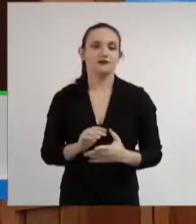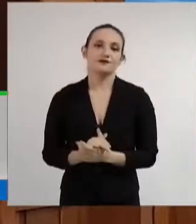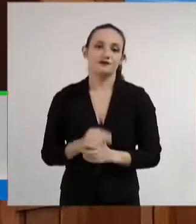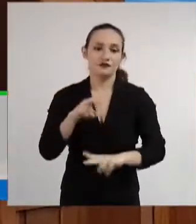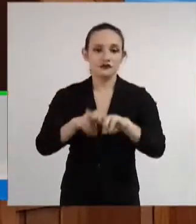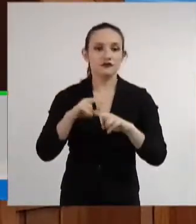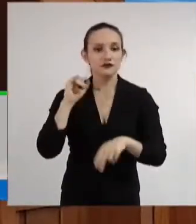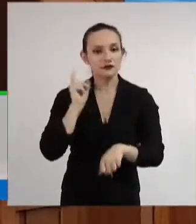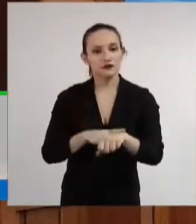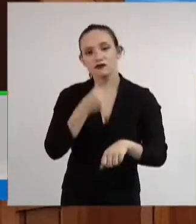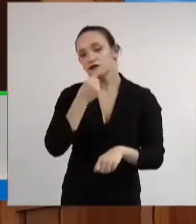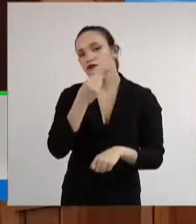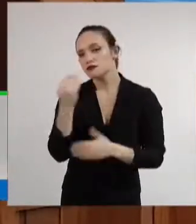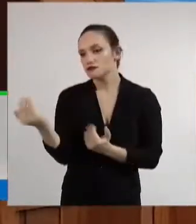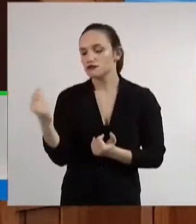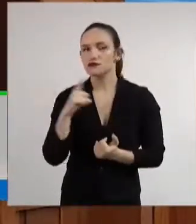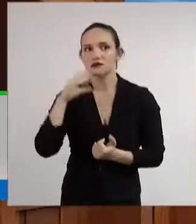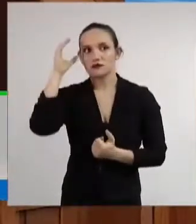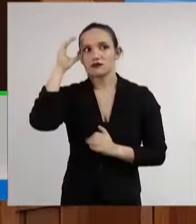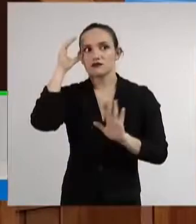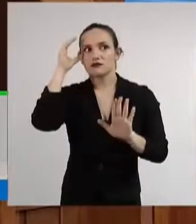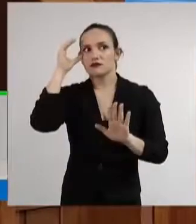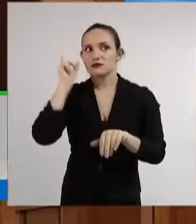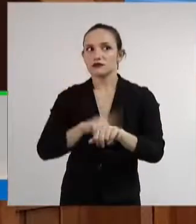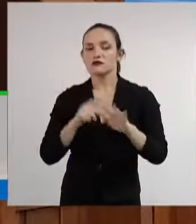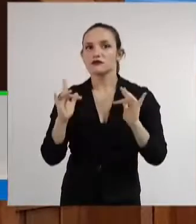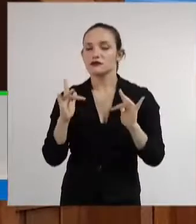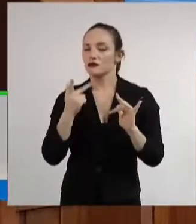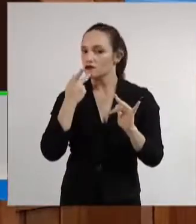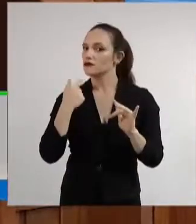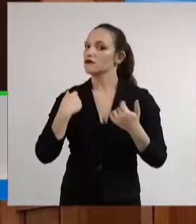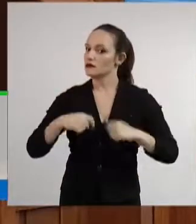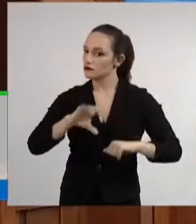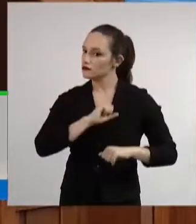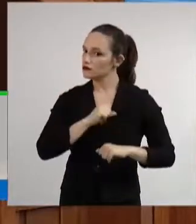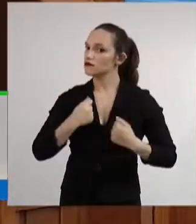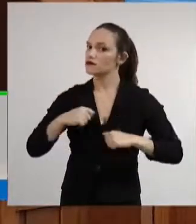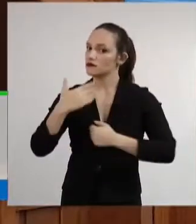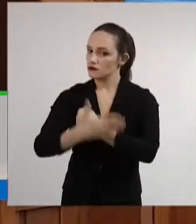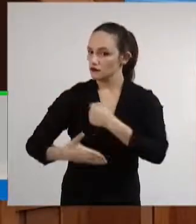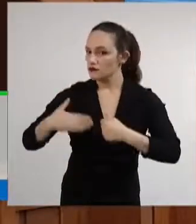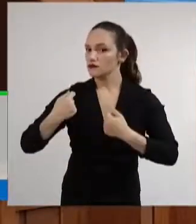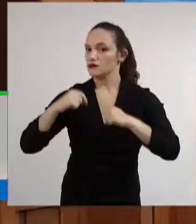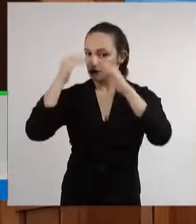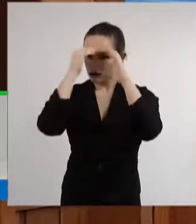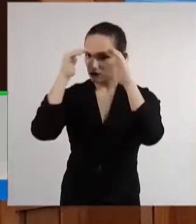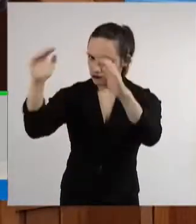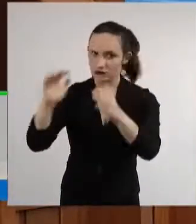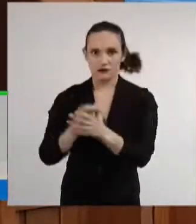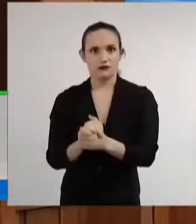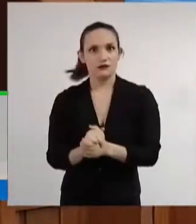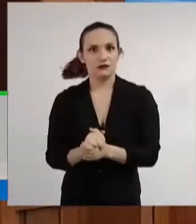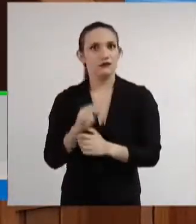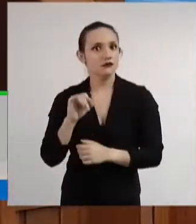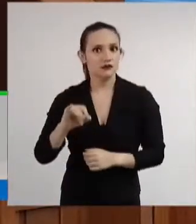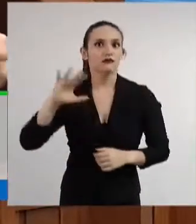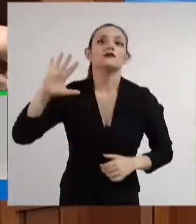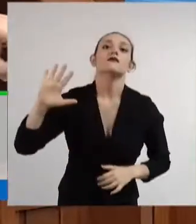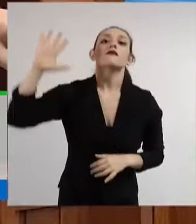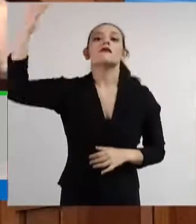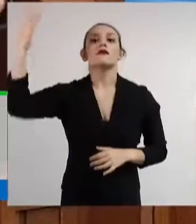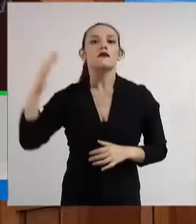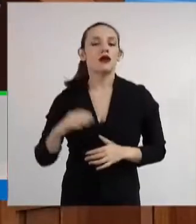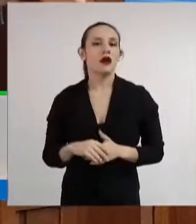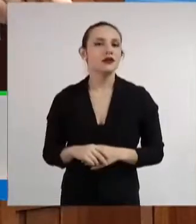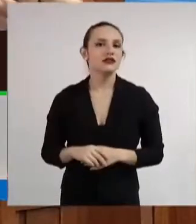essa consciência, ele vai arrumar a sua namorada, ele sabe que ele tem que amá-la, que ele tem que protegê-la, que ele tem que respeitá-la, e se ele